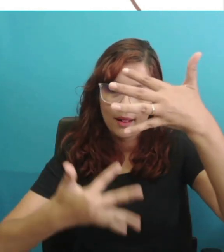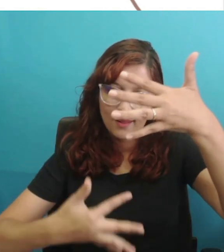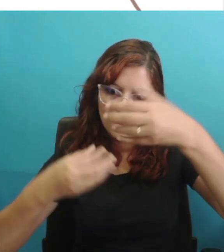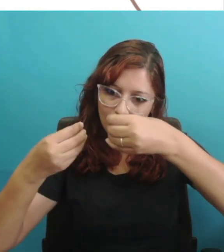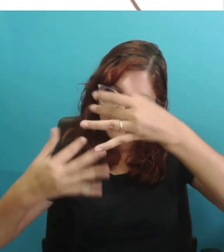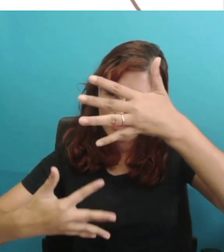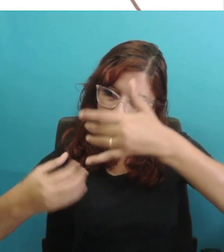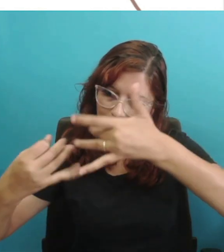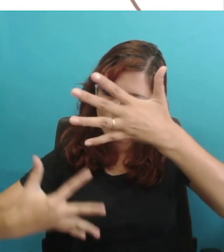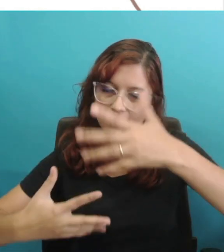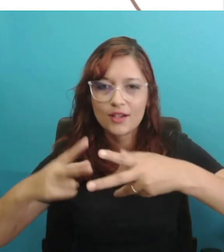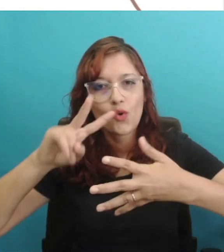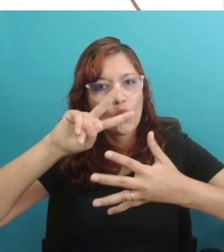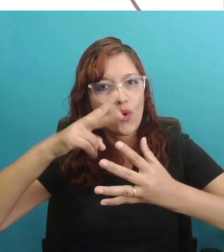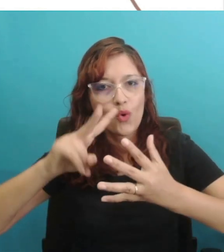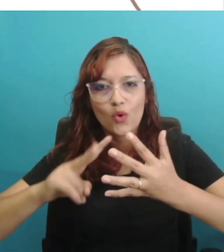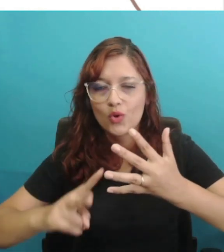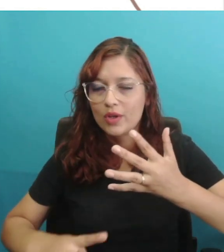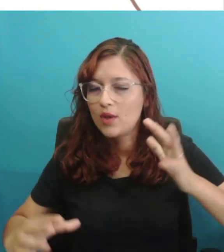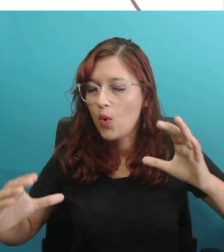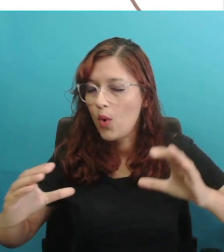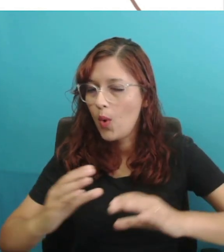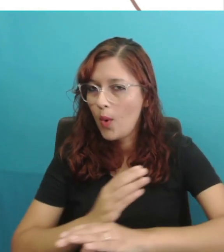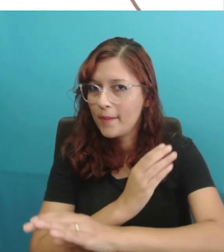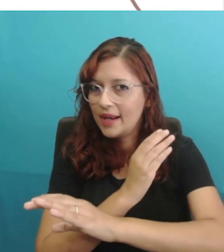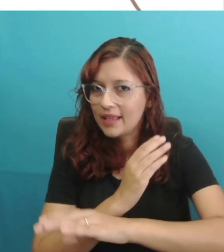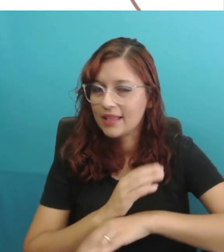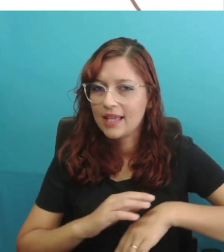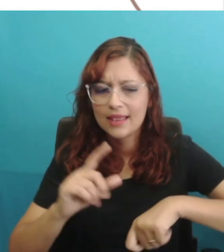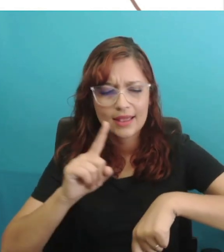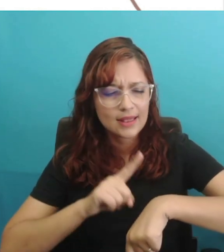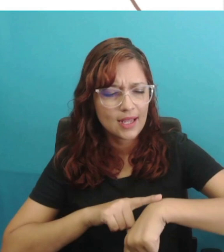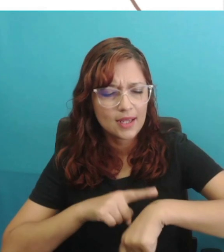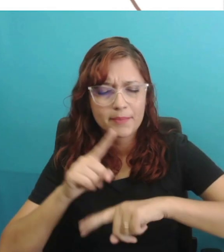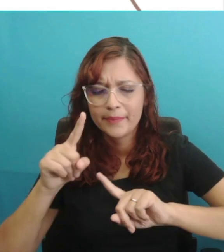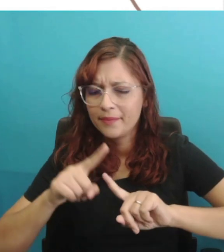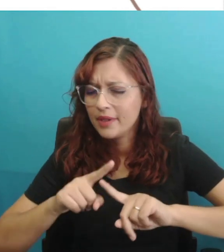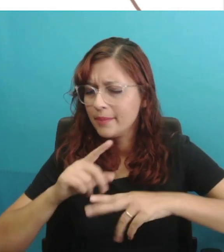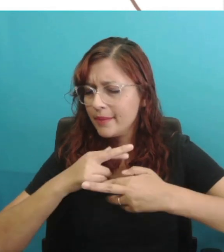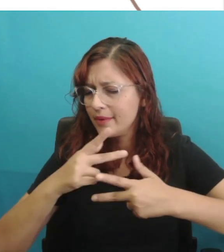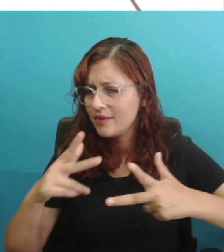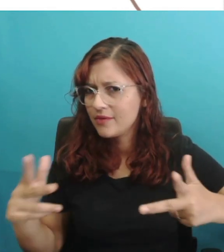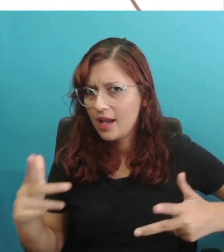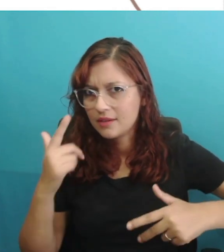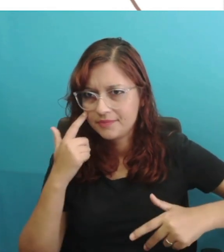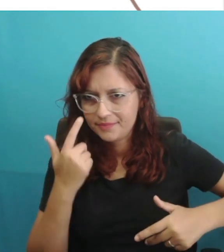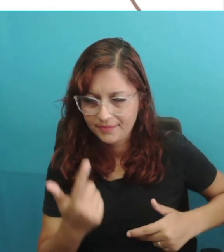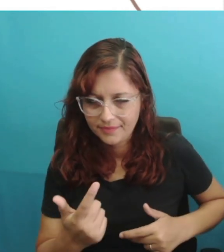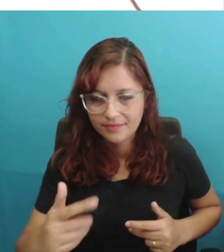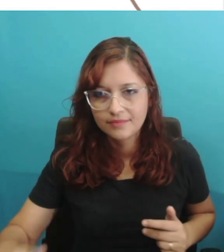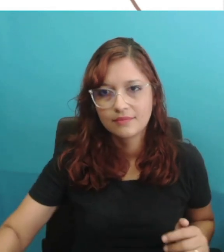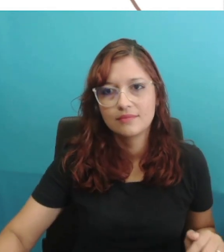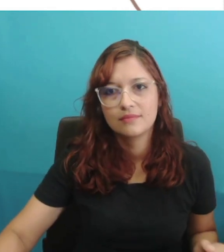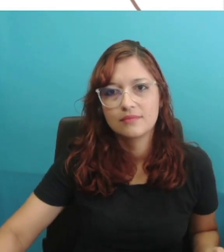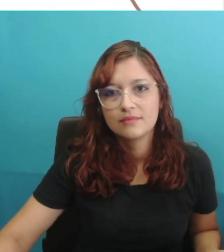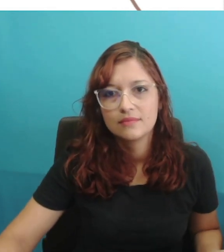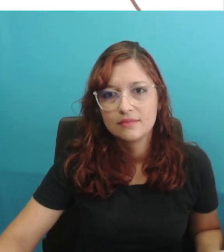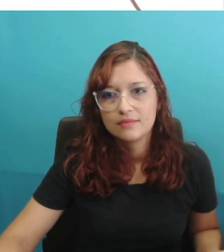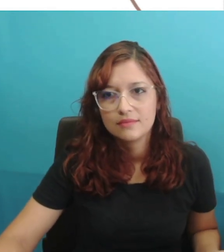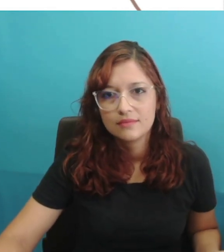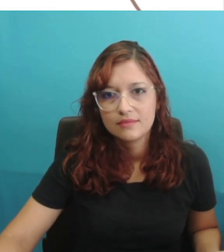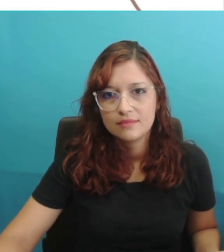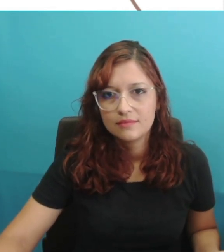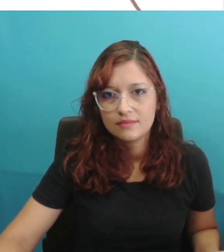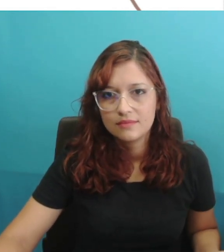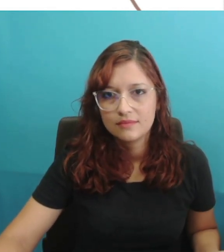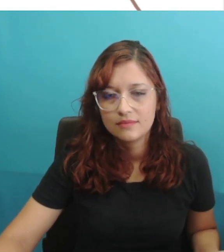Você coloca a palavra e vai aparecer todas as conjugações completíssimas. O tempo, o modo,